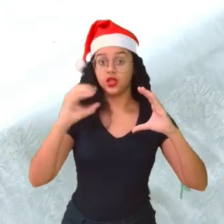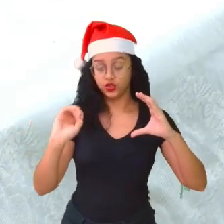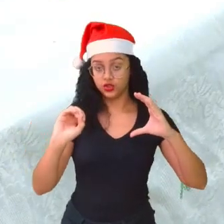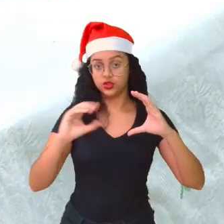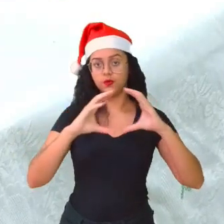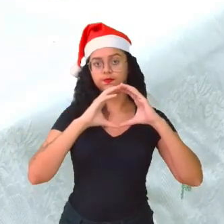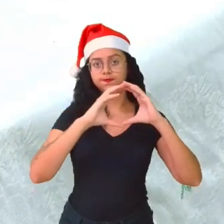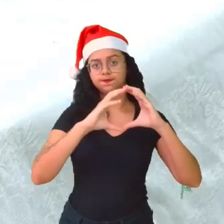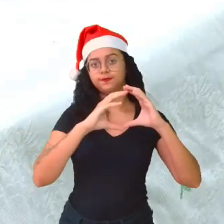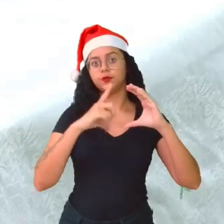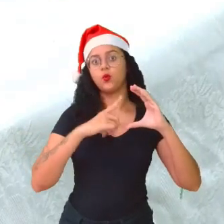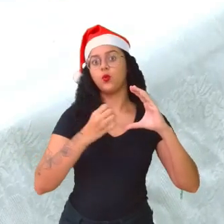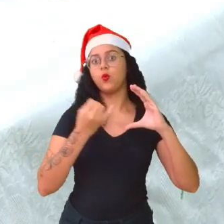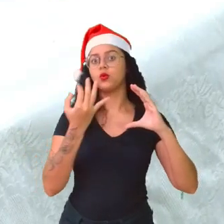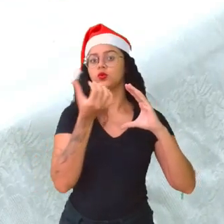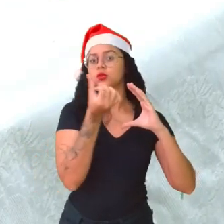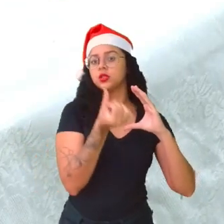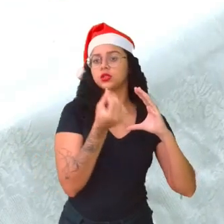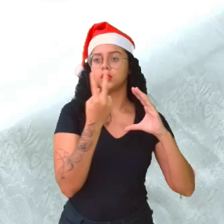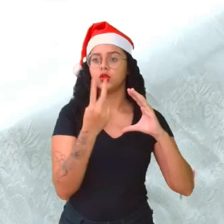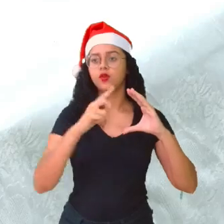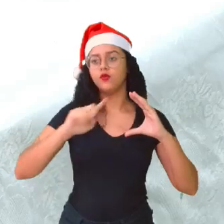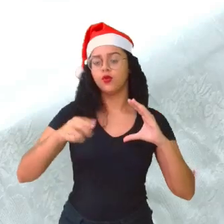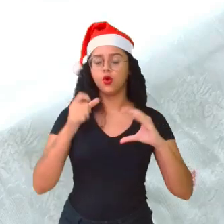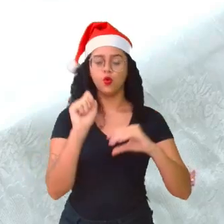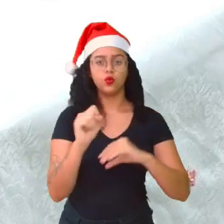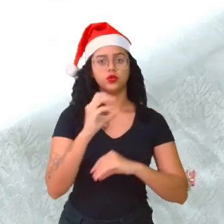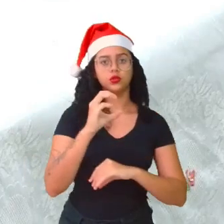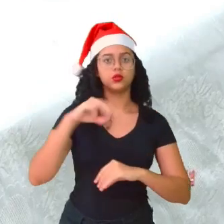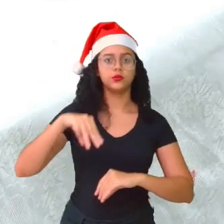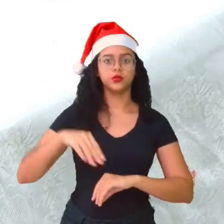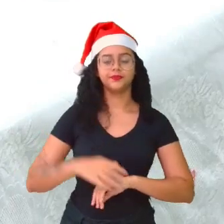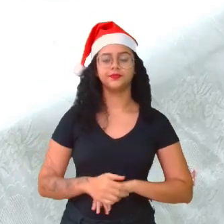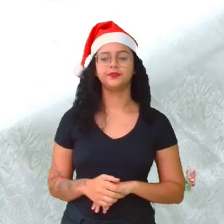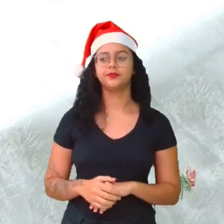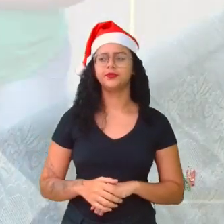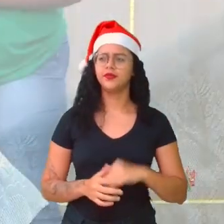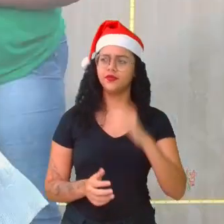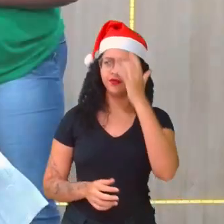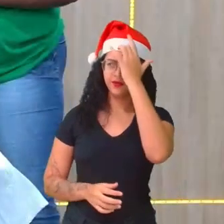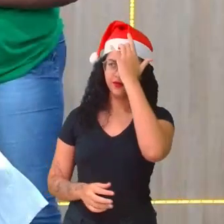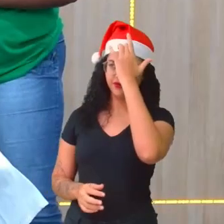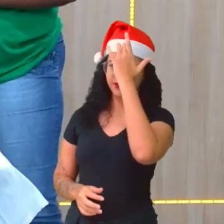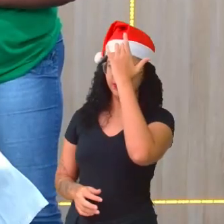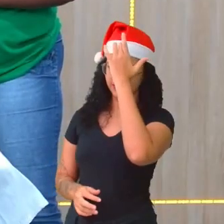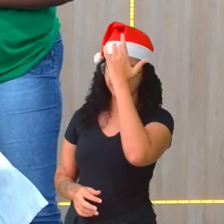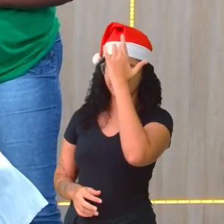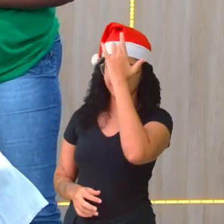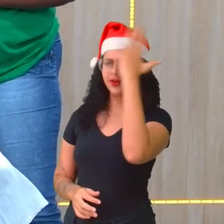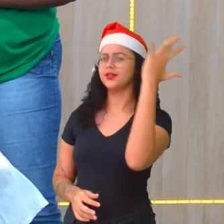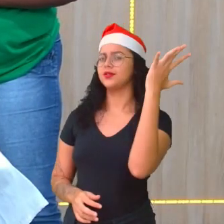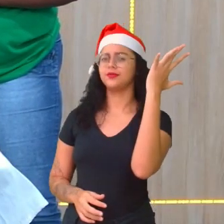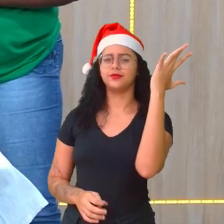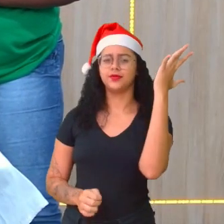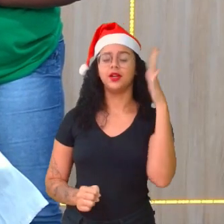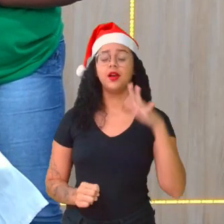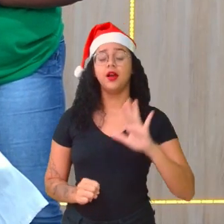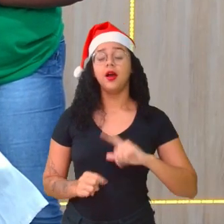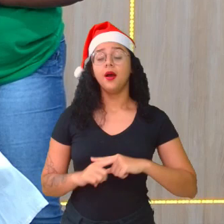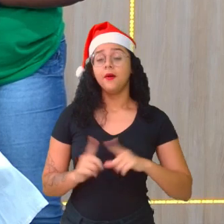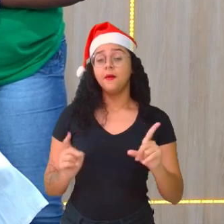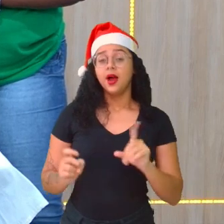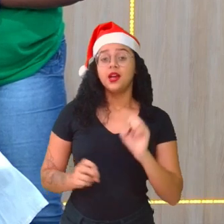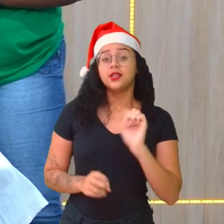inteira, ela tem um comprimento de 62,8 centímetros. Não é fácil, professora? Muito é fácil. Mas se brincando. A gente